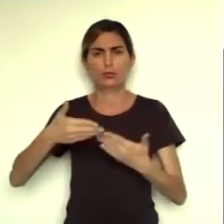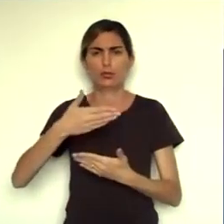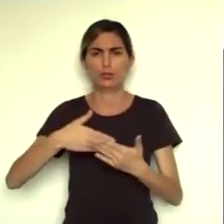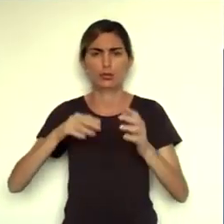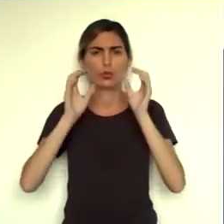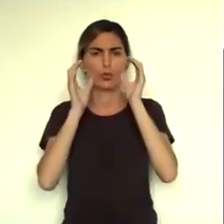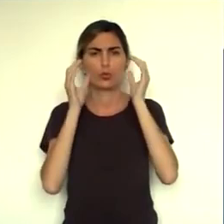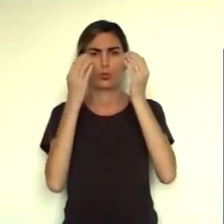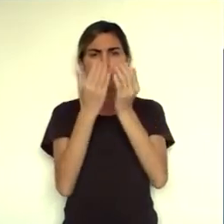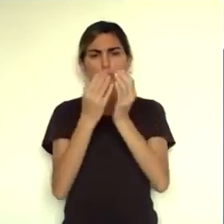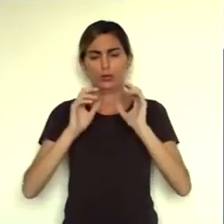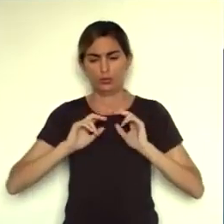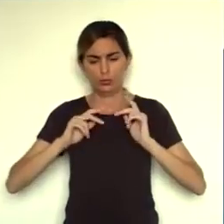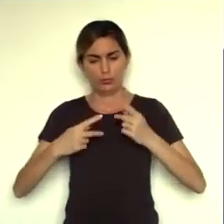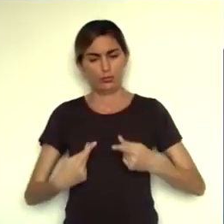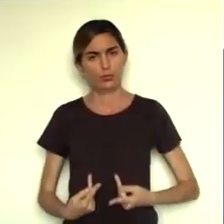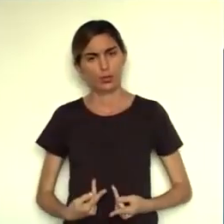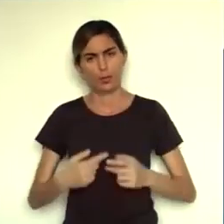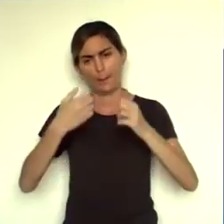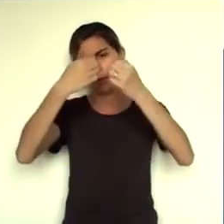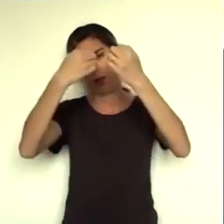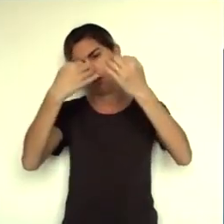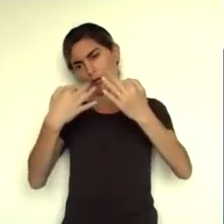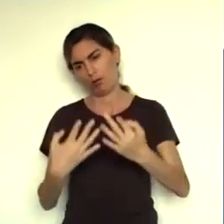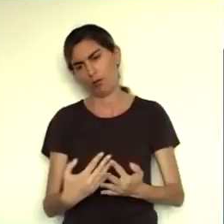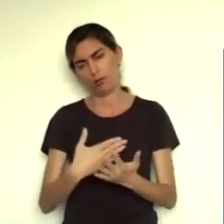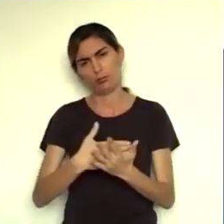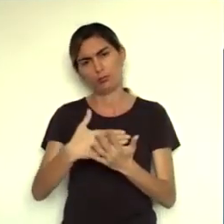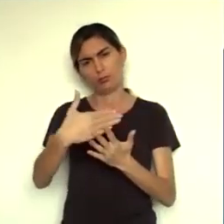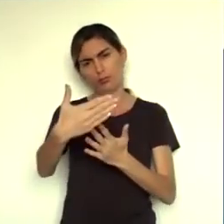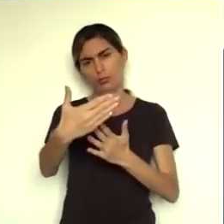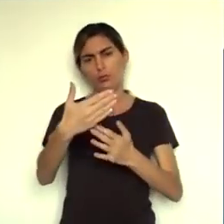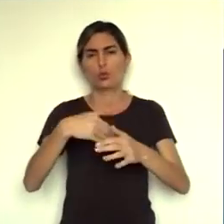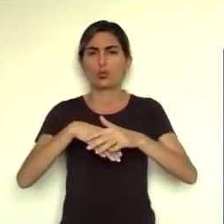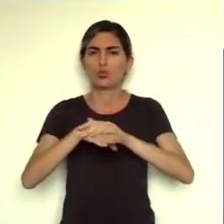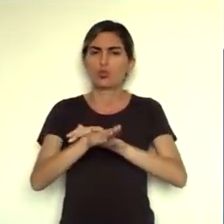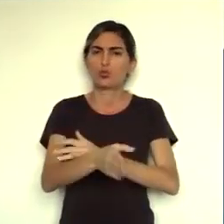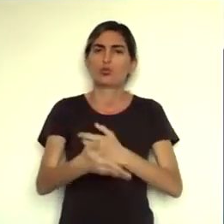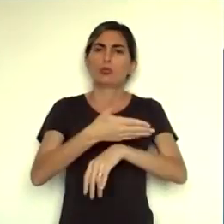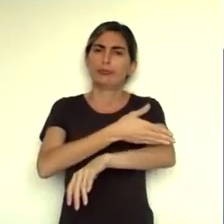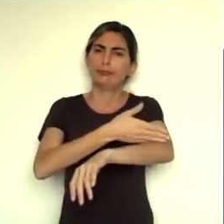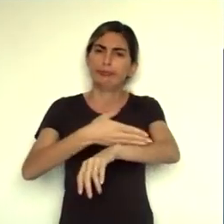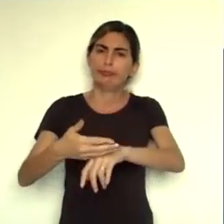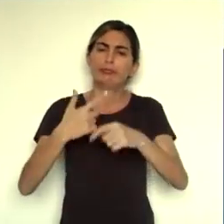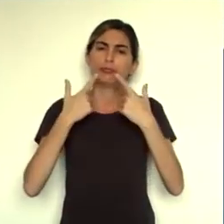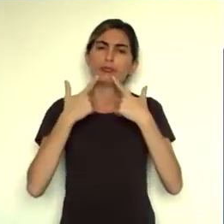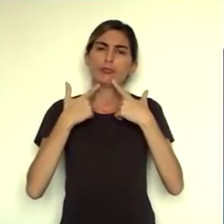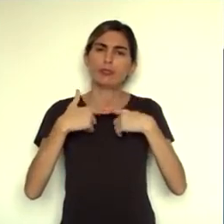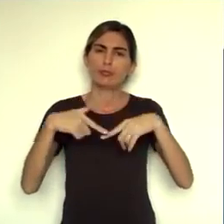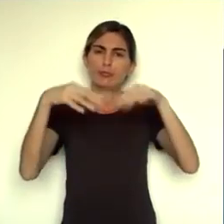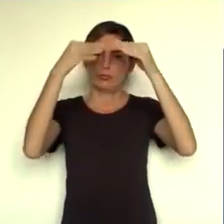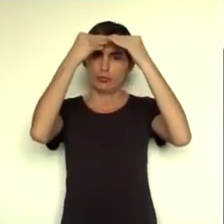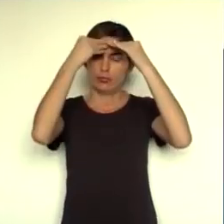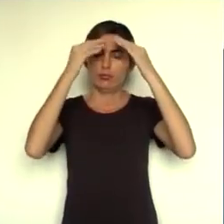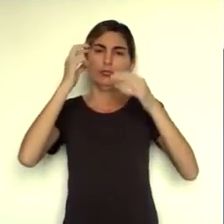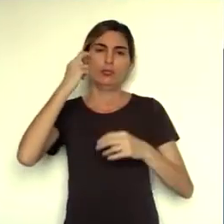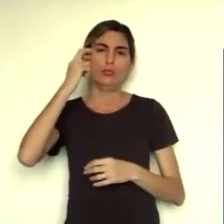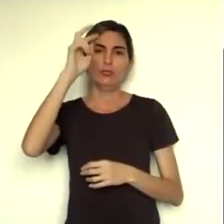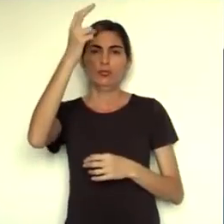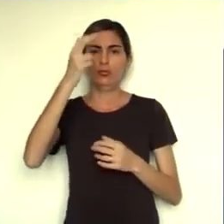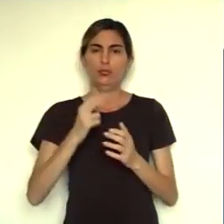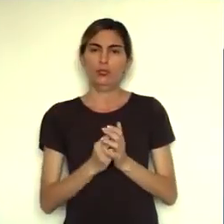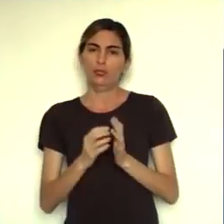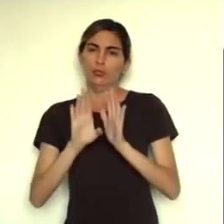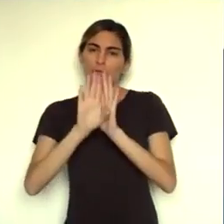relação da comunidade humana definida a partir de hábitos, costumes, linguística e